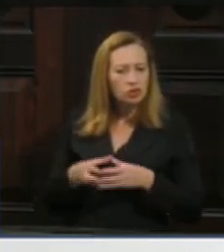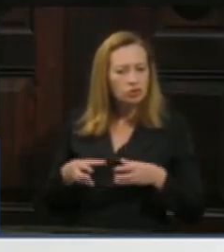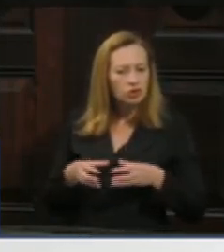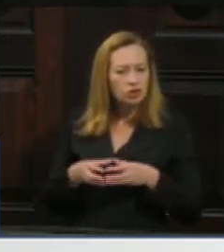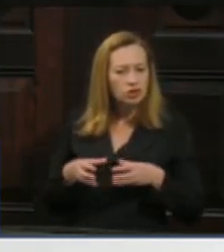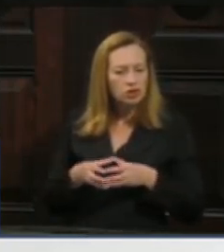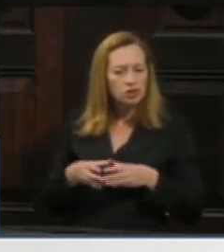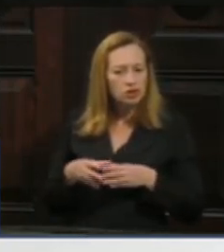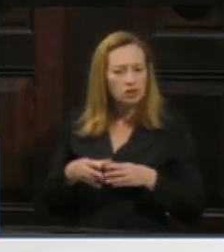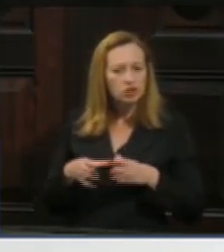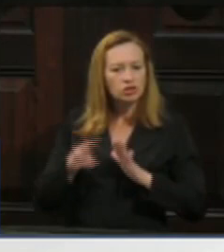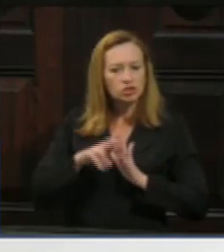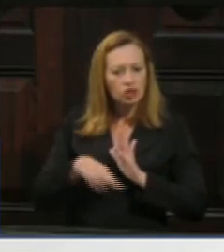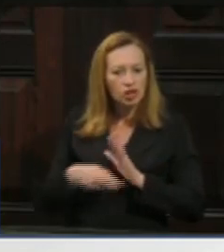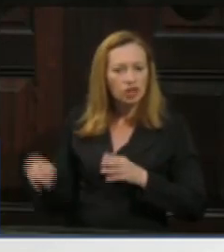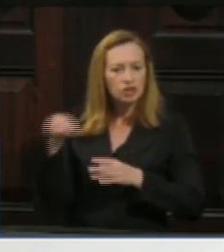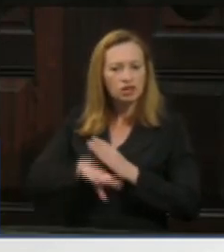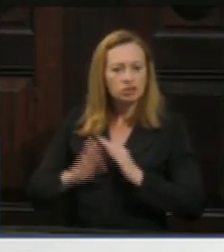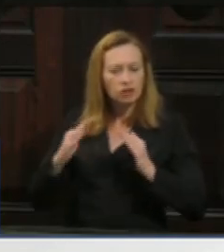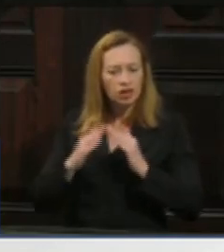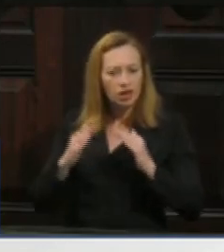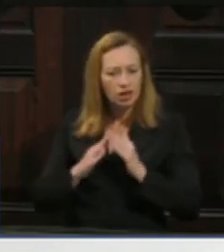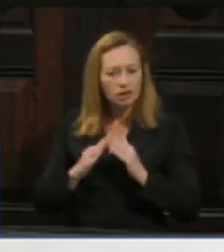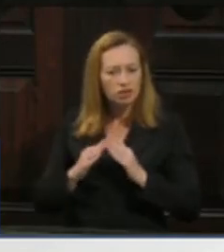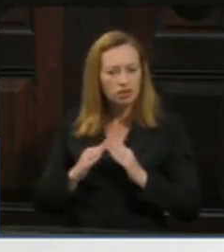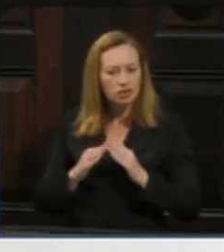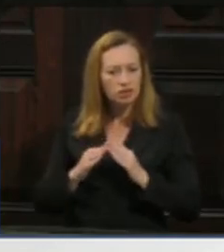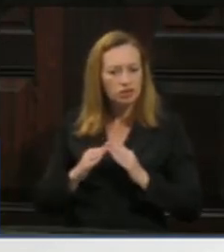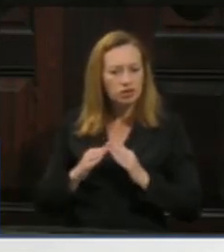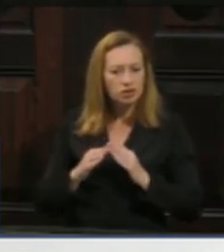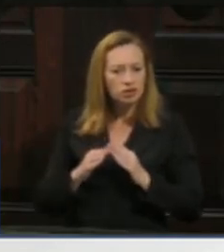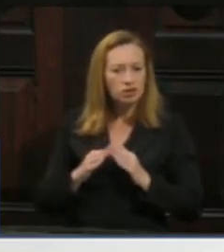secretário-geral, por favor.